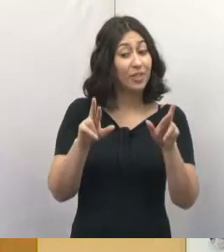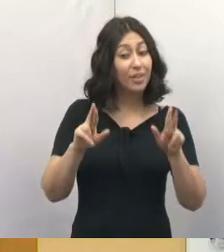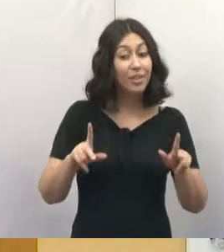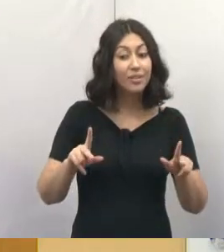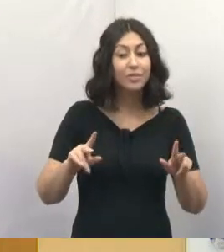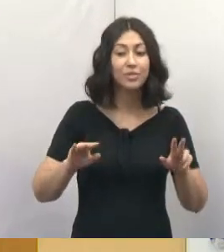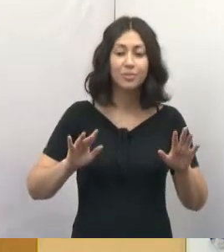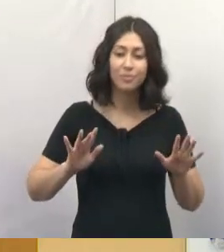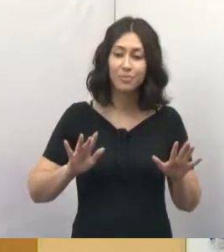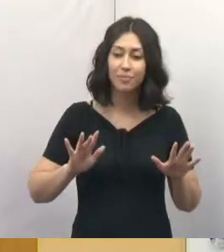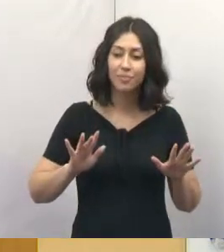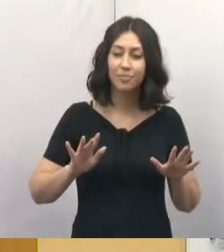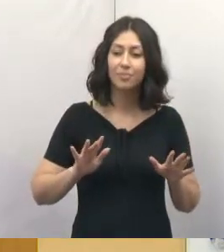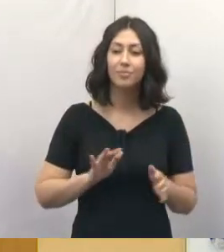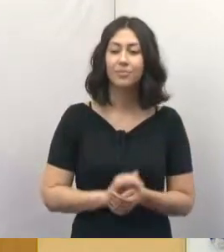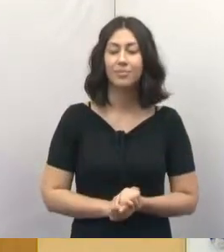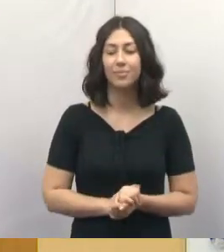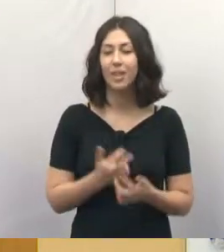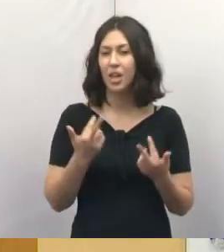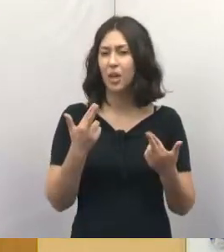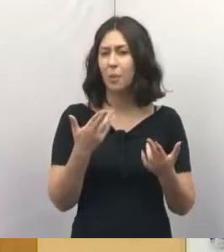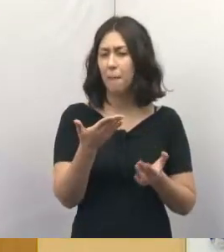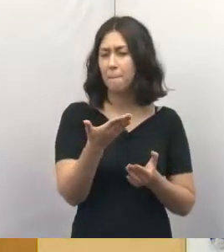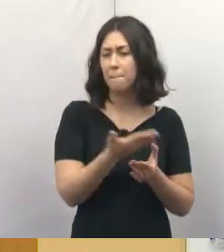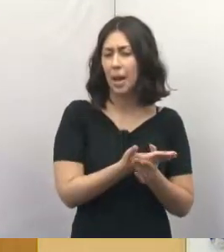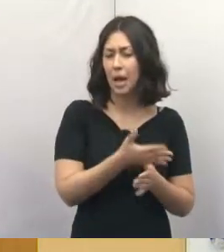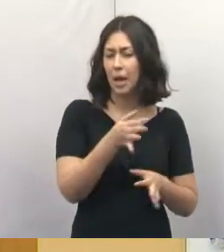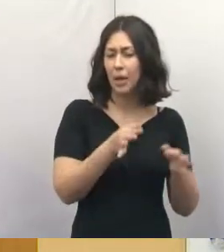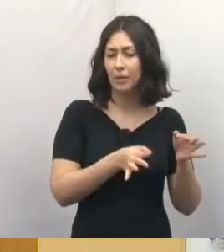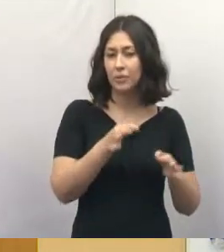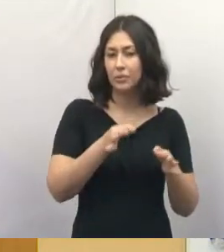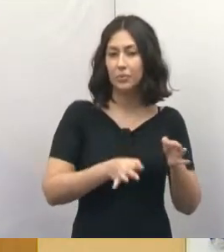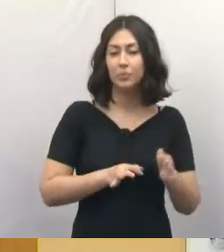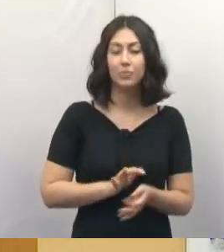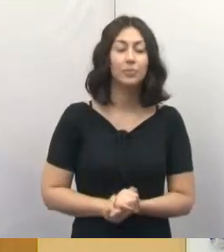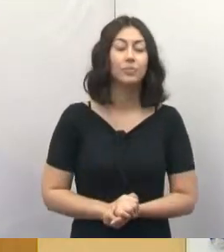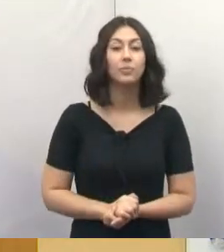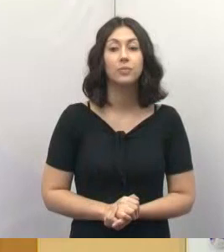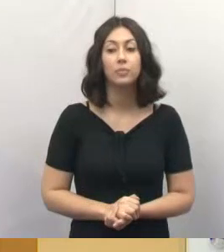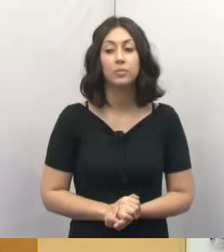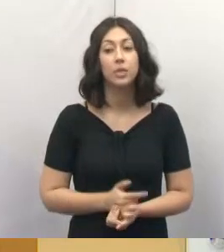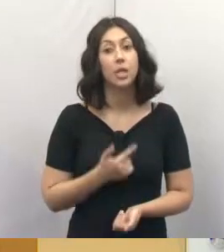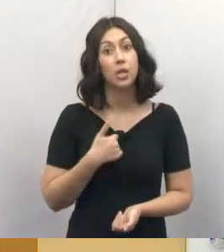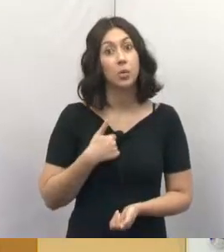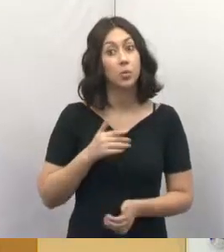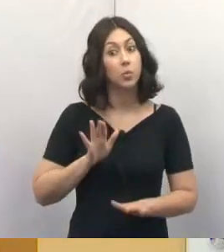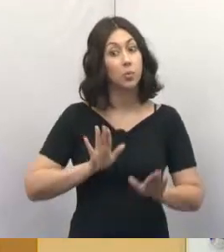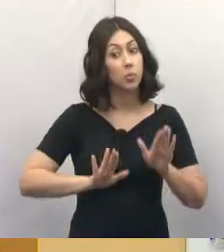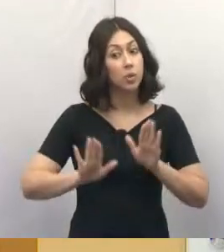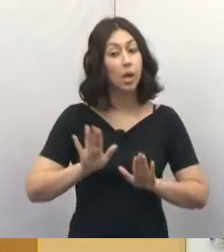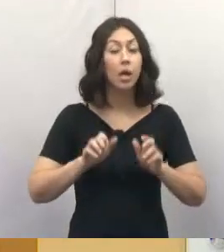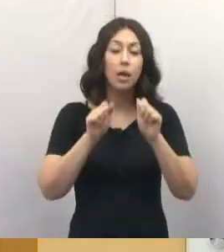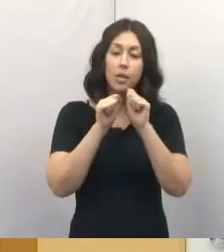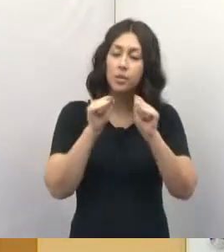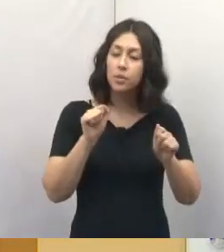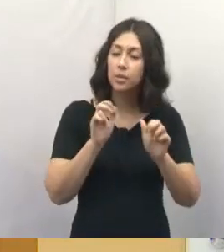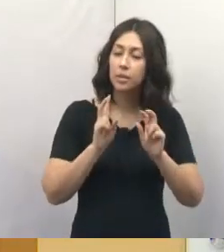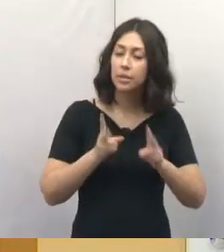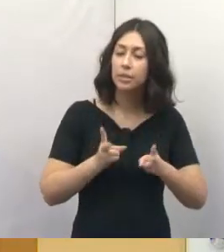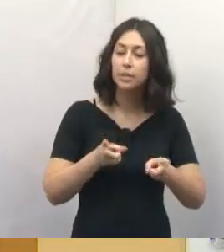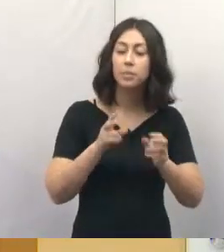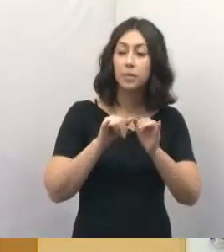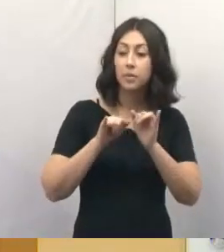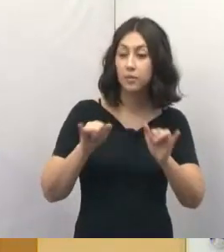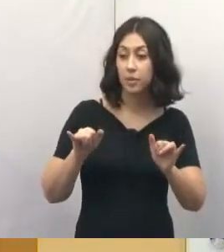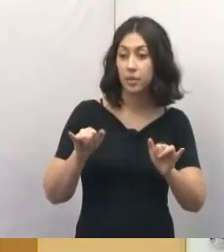dia a dia, palavras que a gente usa no processo, não é? E eu sempre tomo cuidado, meu assessor Donizete sempre me fala isso,